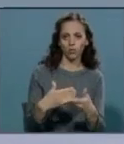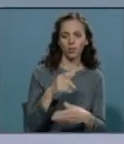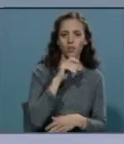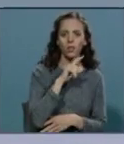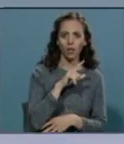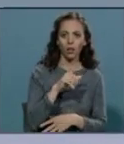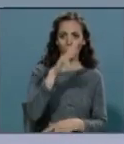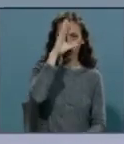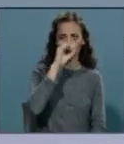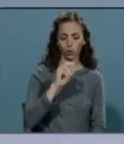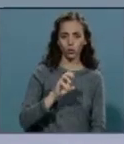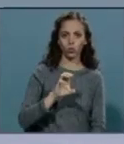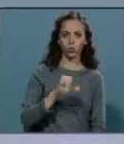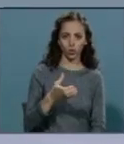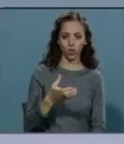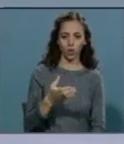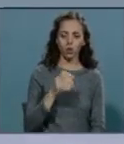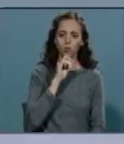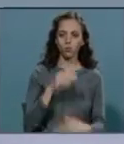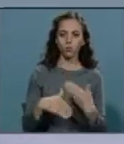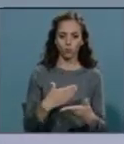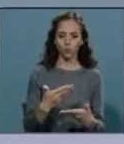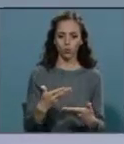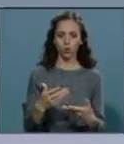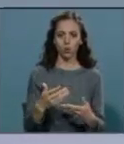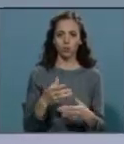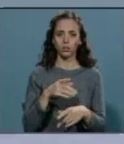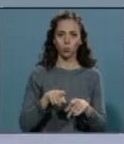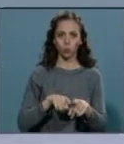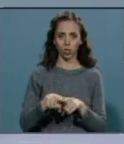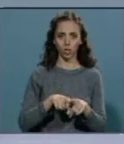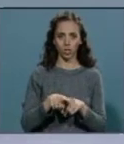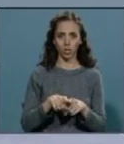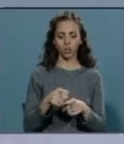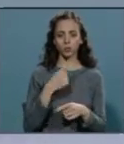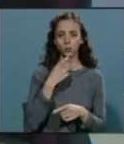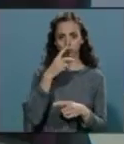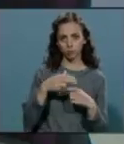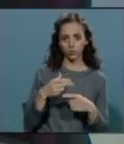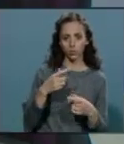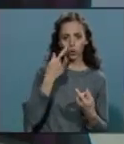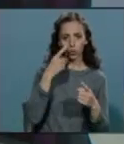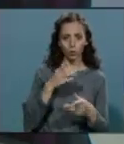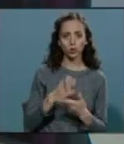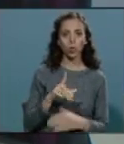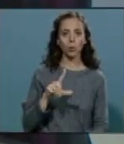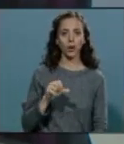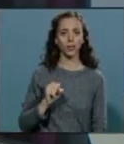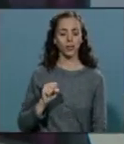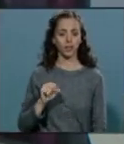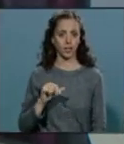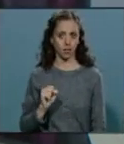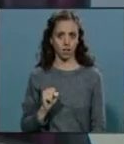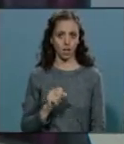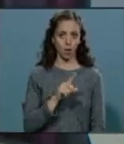permitindo que o governo regional e por siga nas suas são suas políticas de retomada maneira solta a primeira liga não